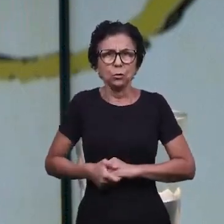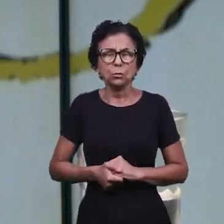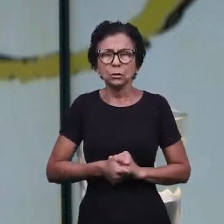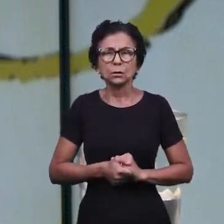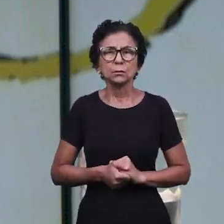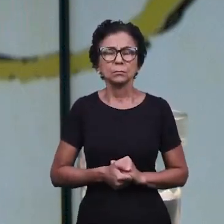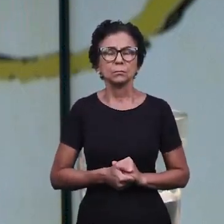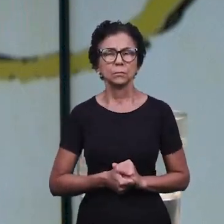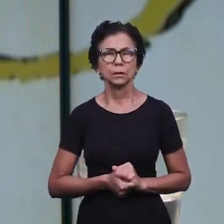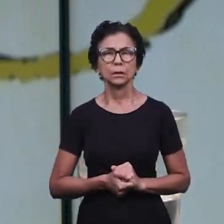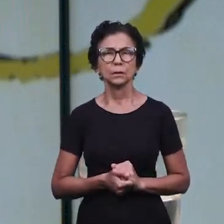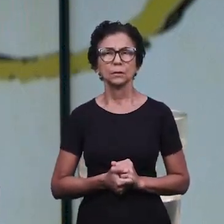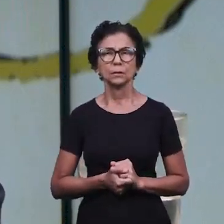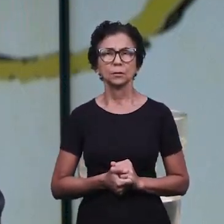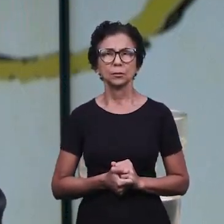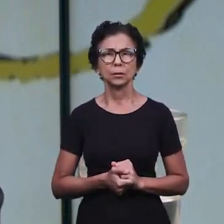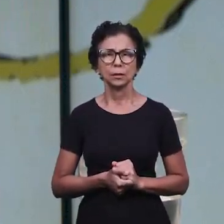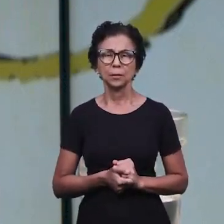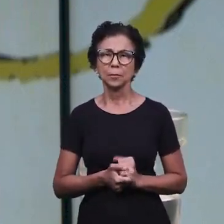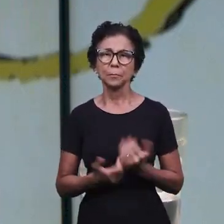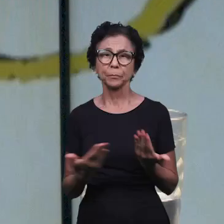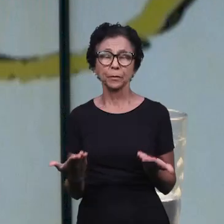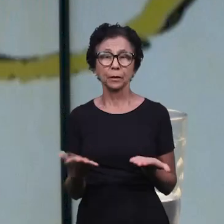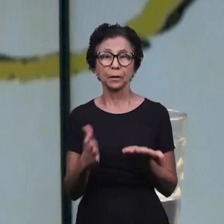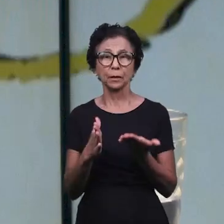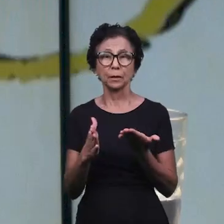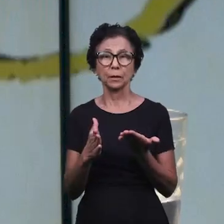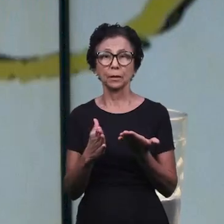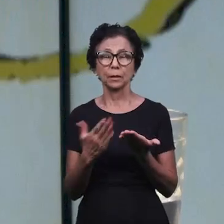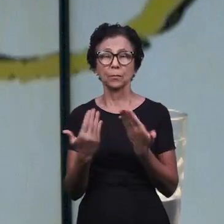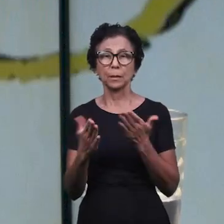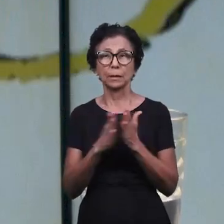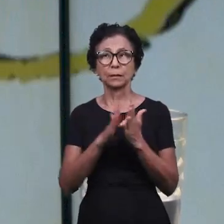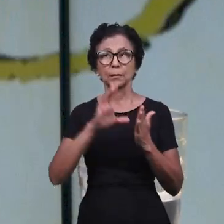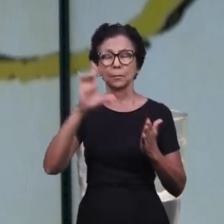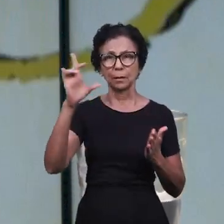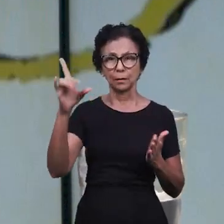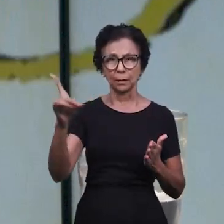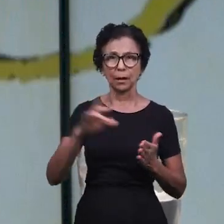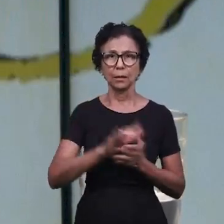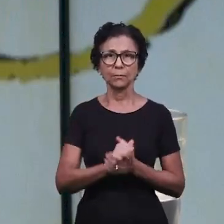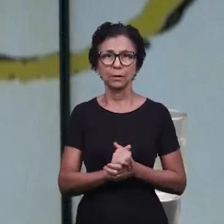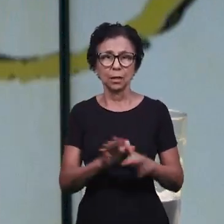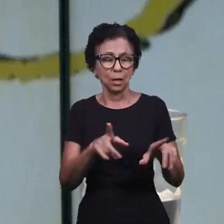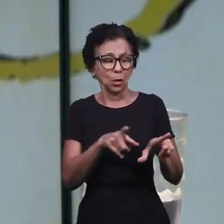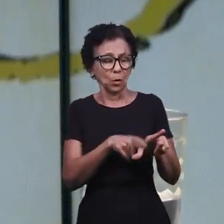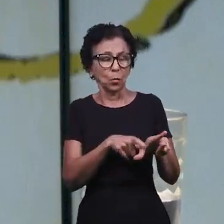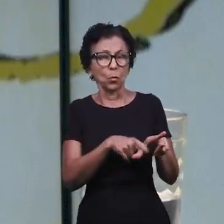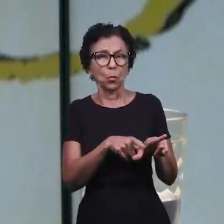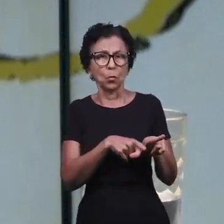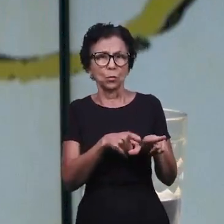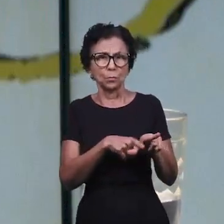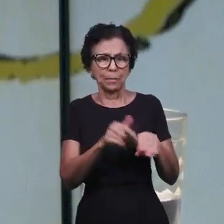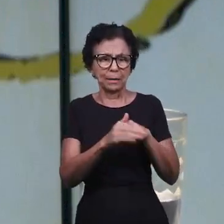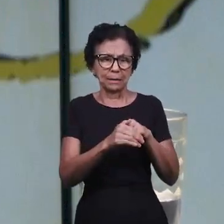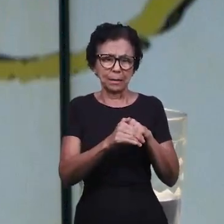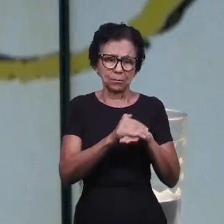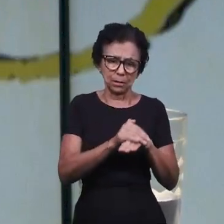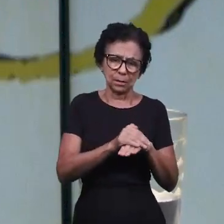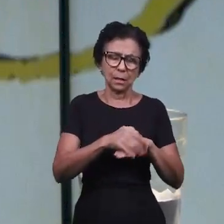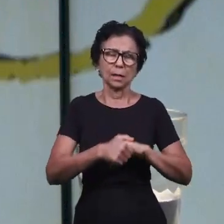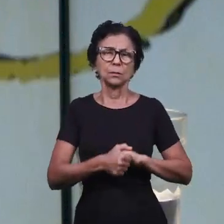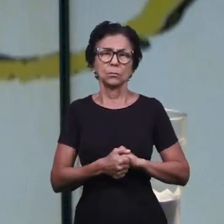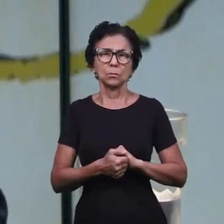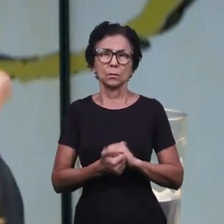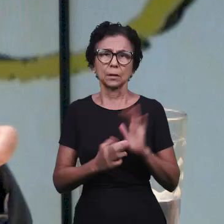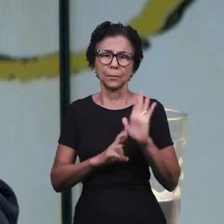no caminho, nós estamos em Jesus. Nós não estamos numa religião onde as coisas são passadas e as coisas ficam para... Não, nós estamos a cada dia numa caminhada